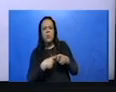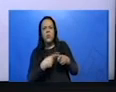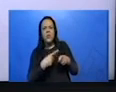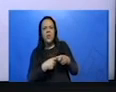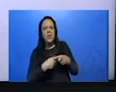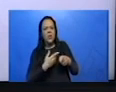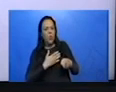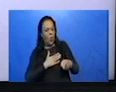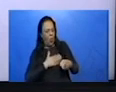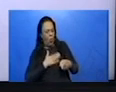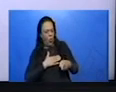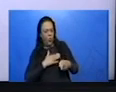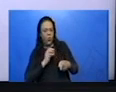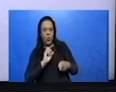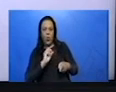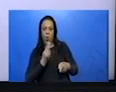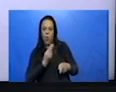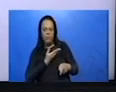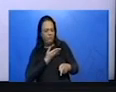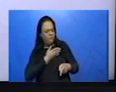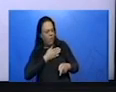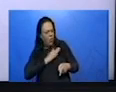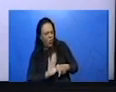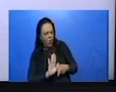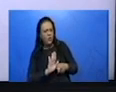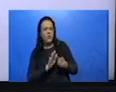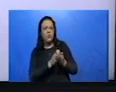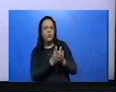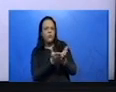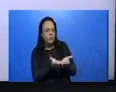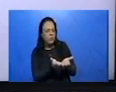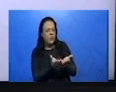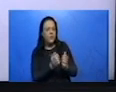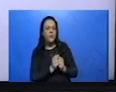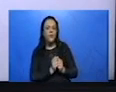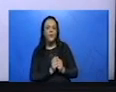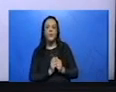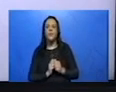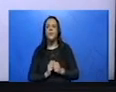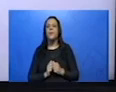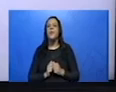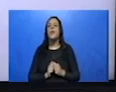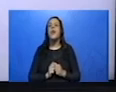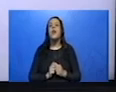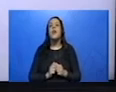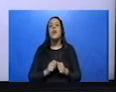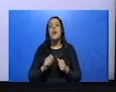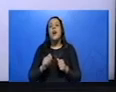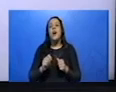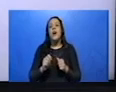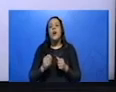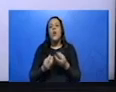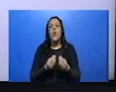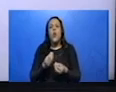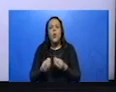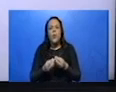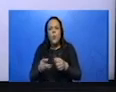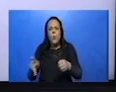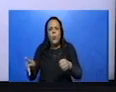jeito, que vão me justificar. E ela pode ser escrita em primeira ou terceira